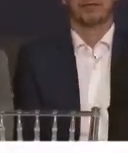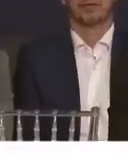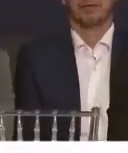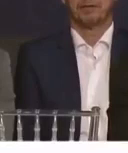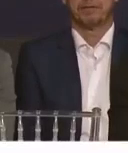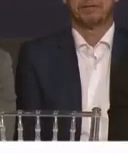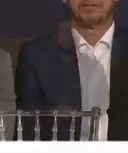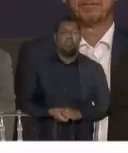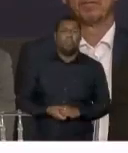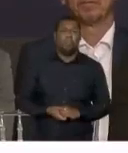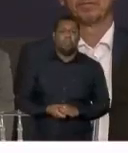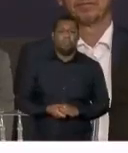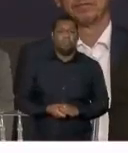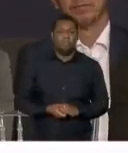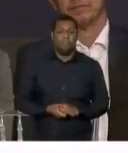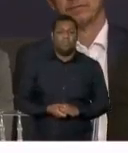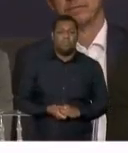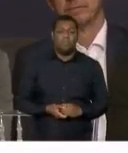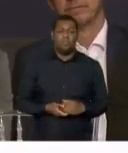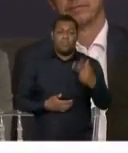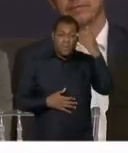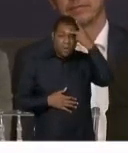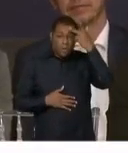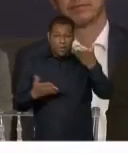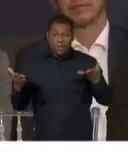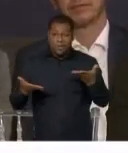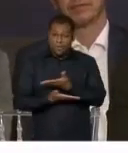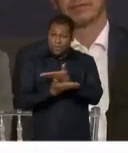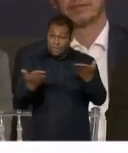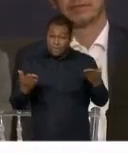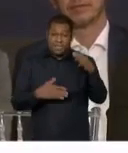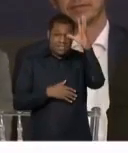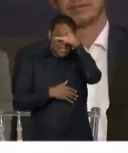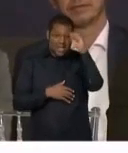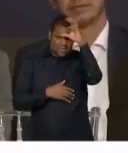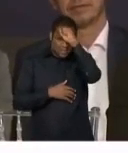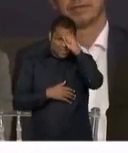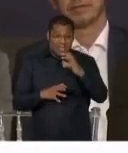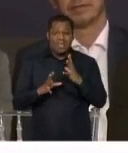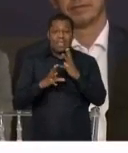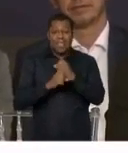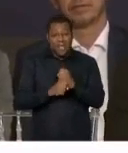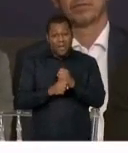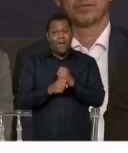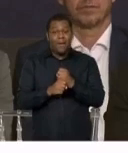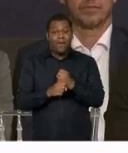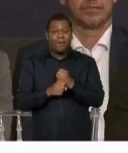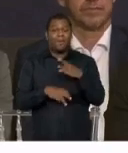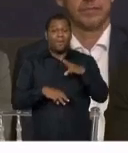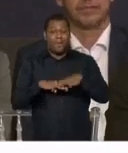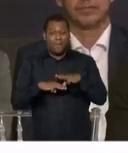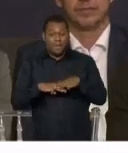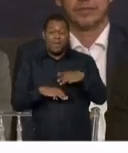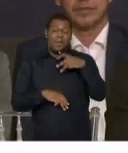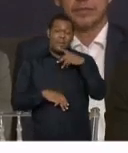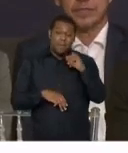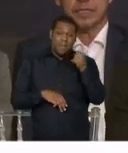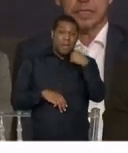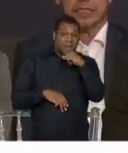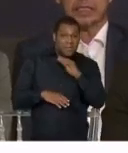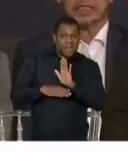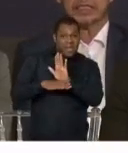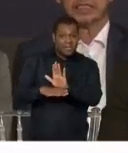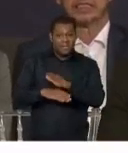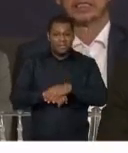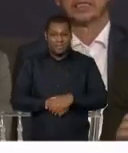Eu gosto de pensar que todos aqui começaram a contar com a ajuda dos pais, usando os dedinhos. Até mesmo os